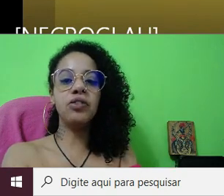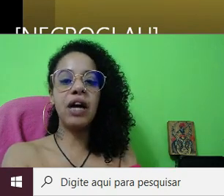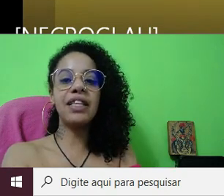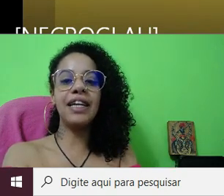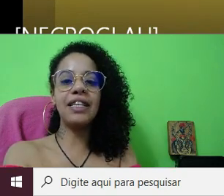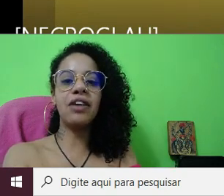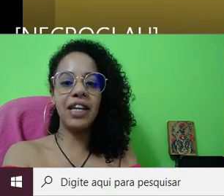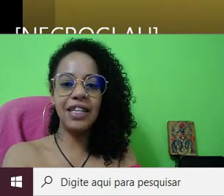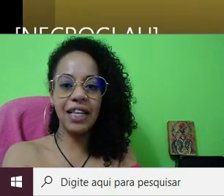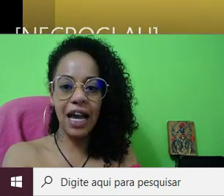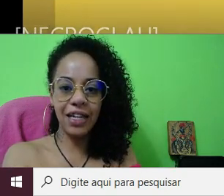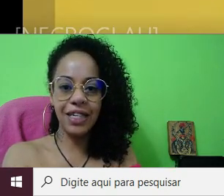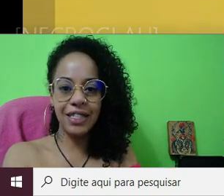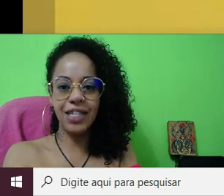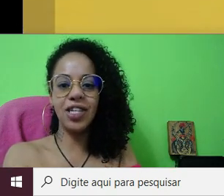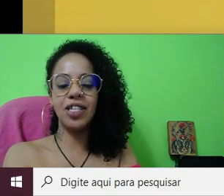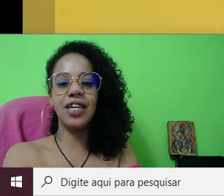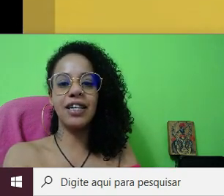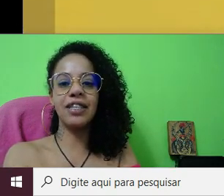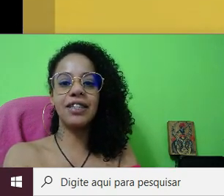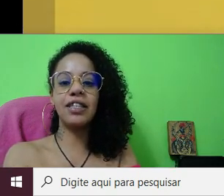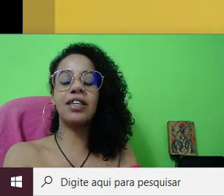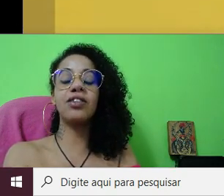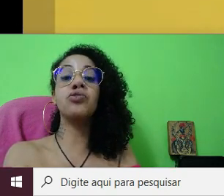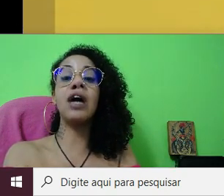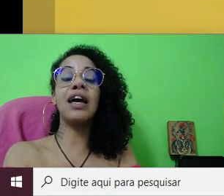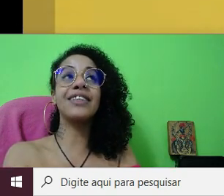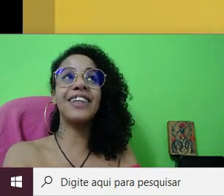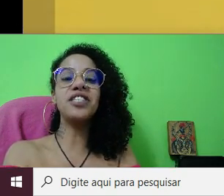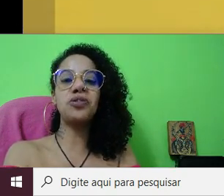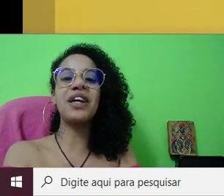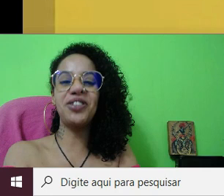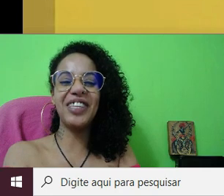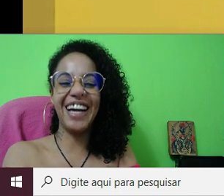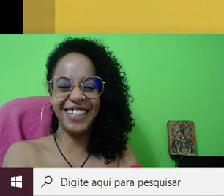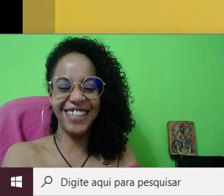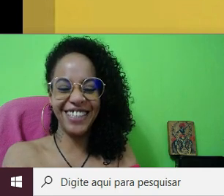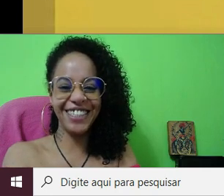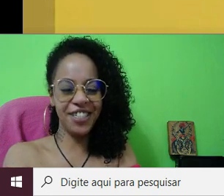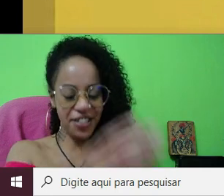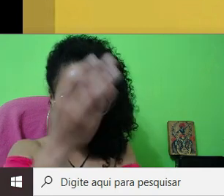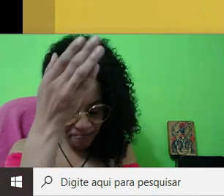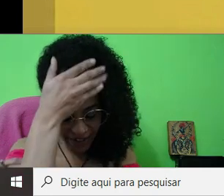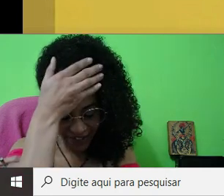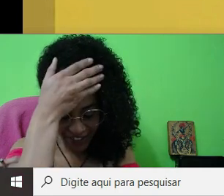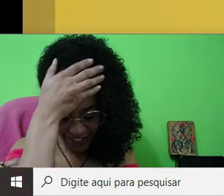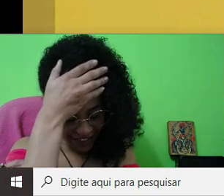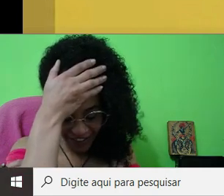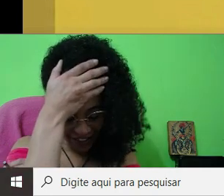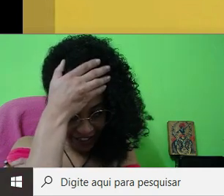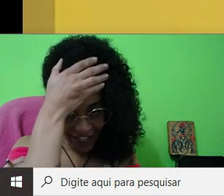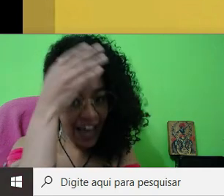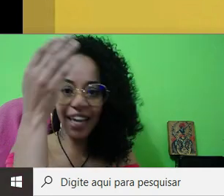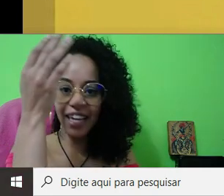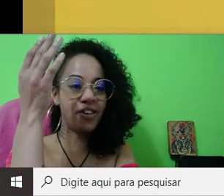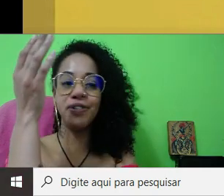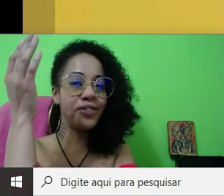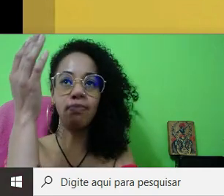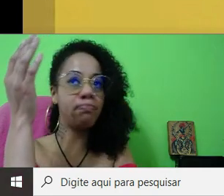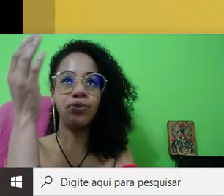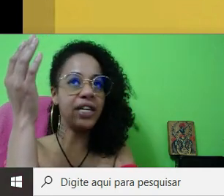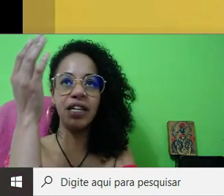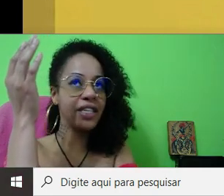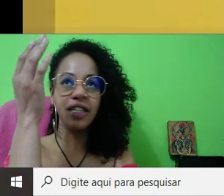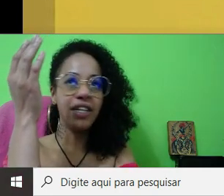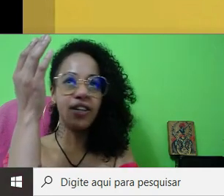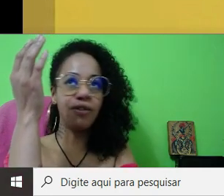aí não é 30 40 décadas tá gente é três quatro décadas desculpa ai